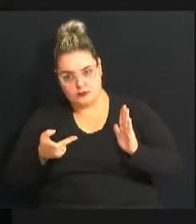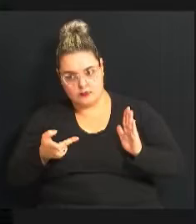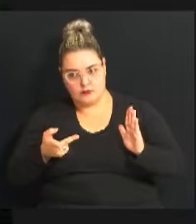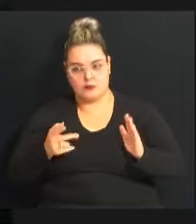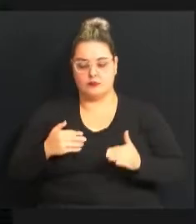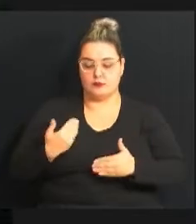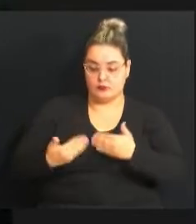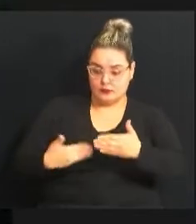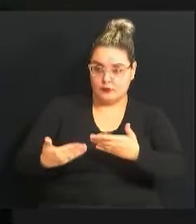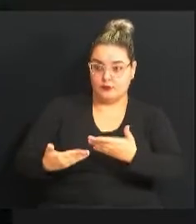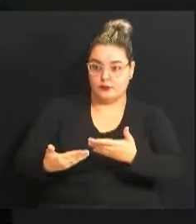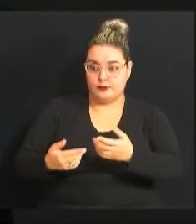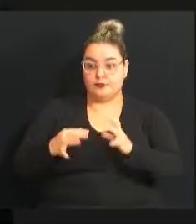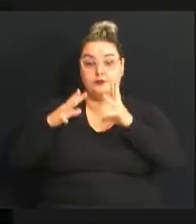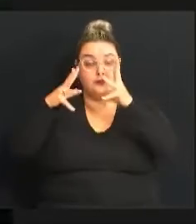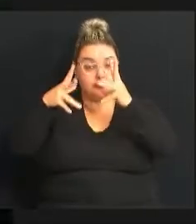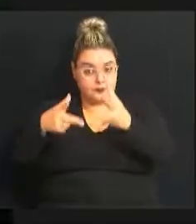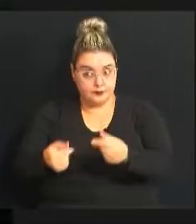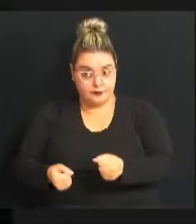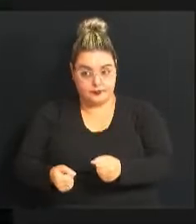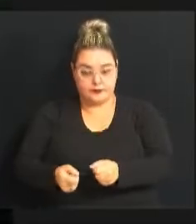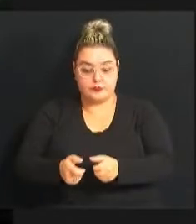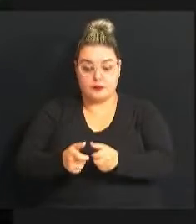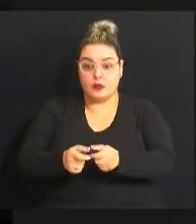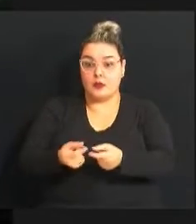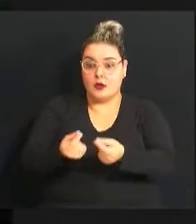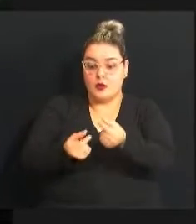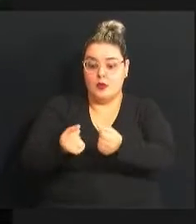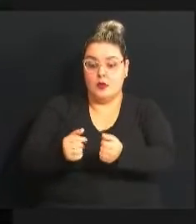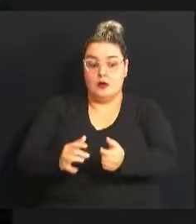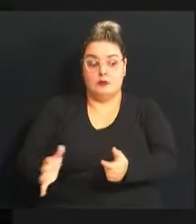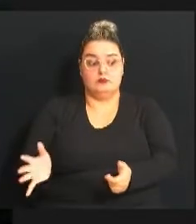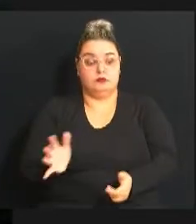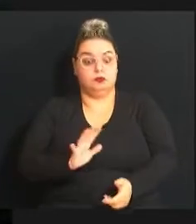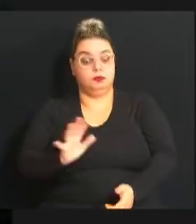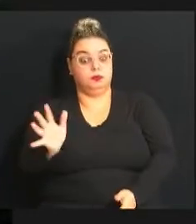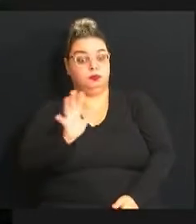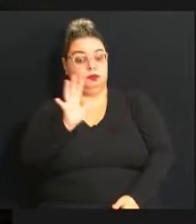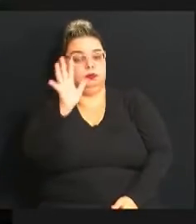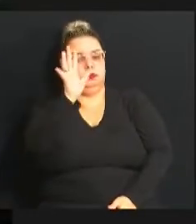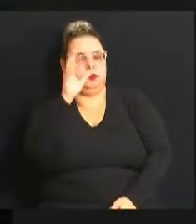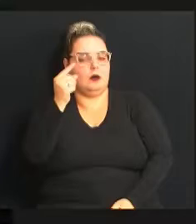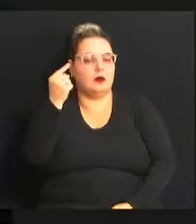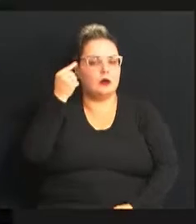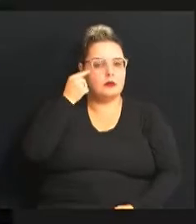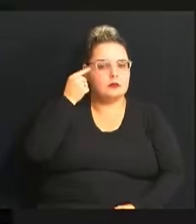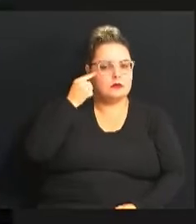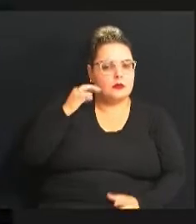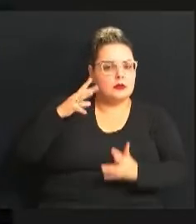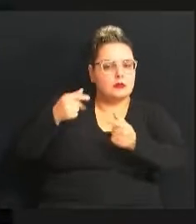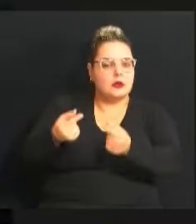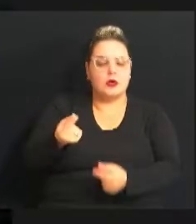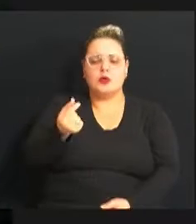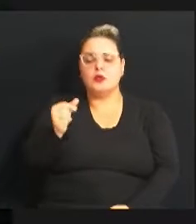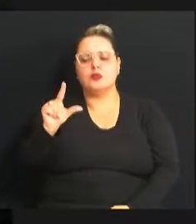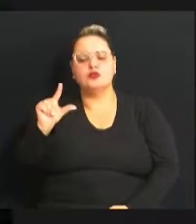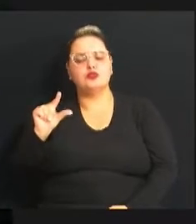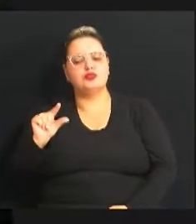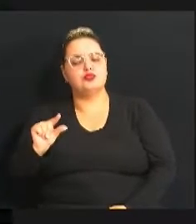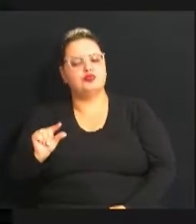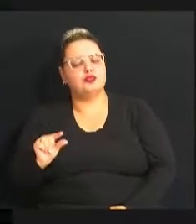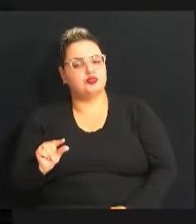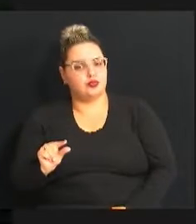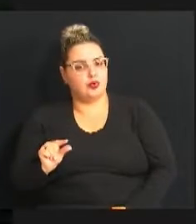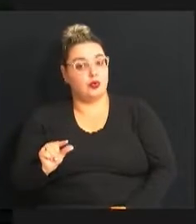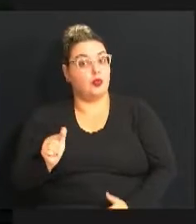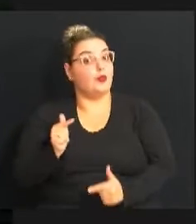processo generalizado de aumento dos preços, a gente pensar em um processo generalizado de redução dos preços. O